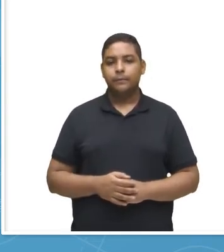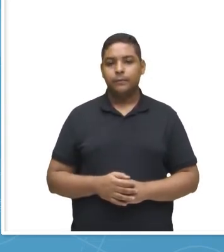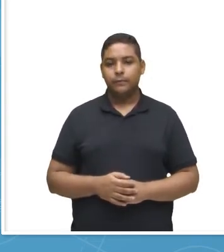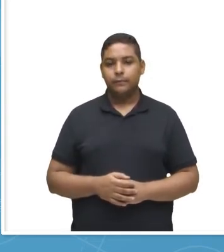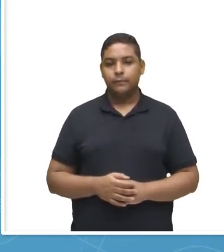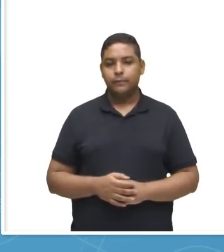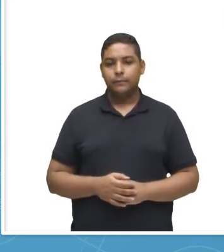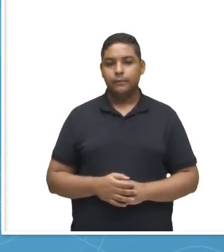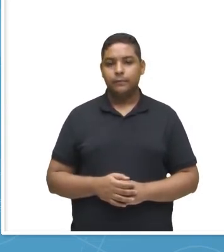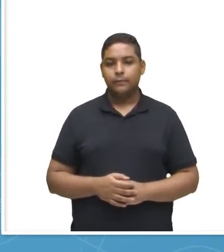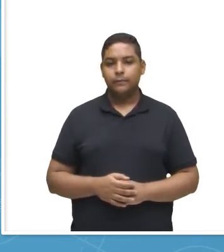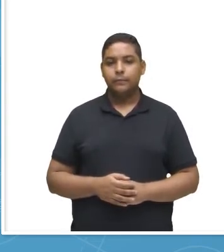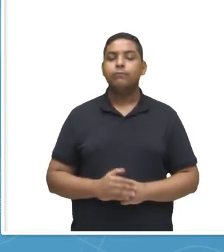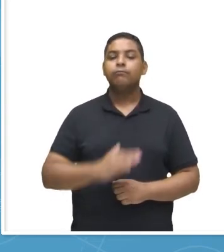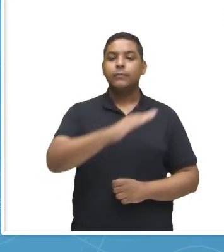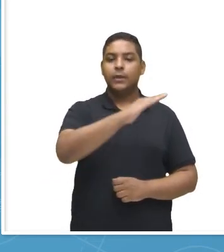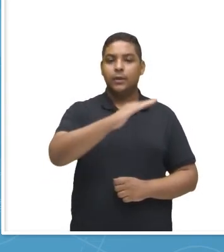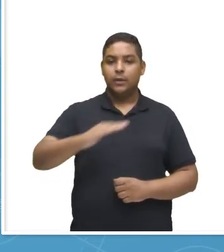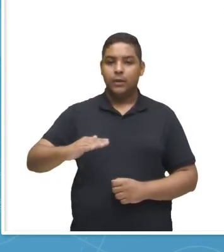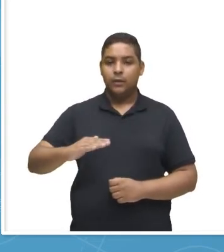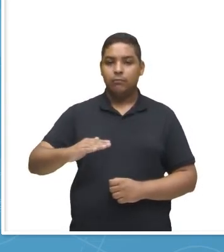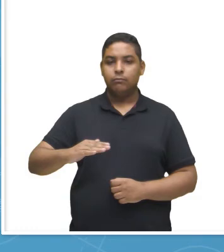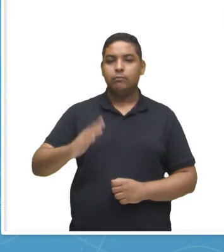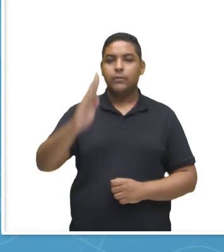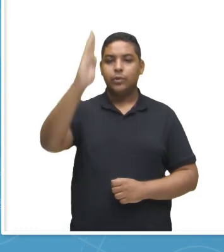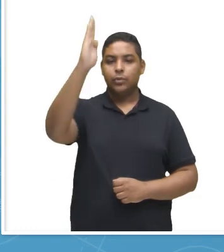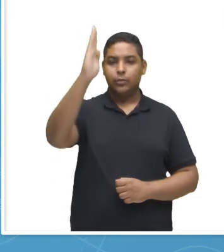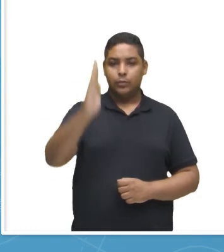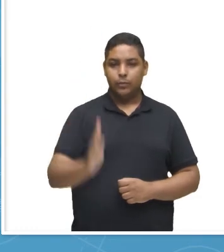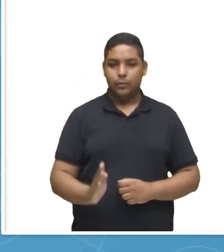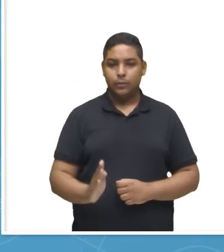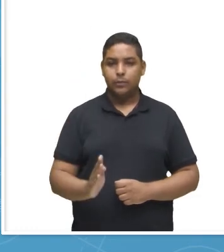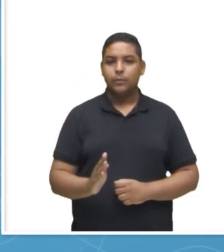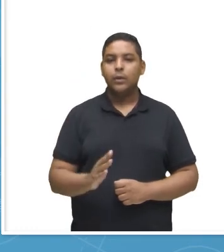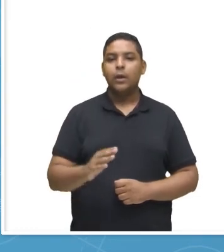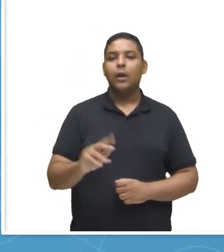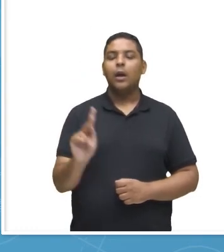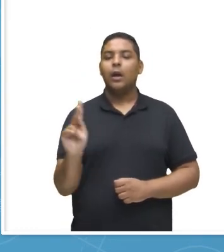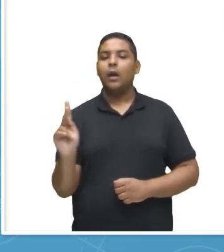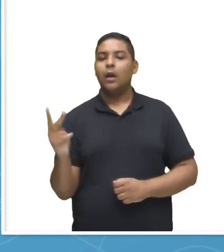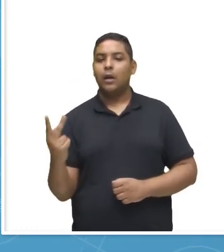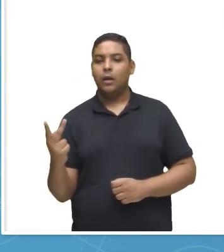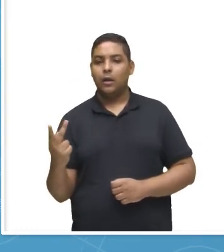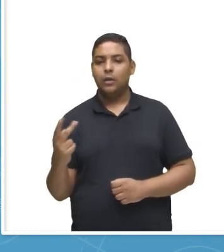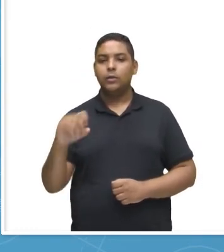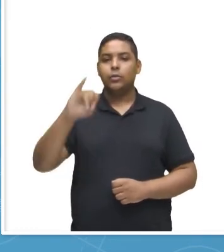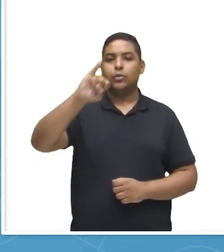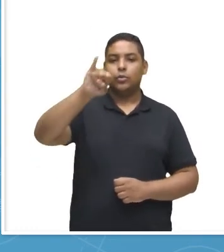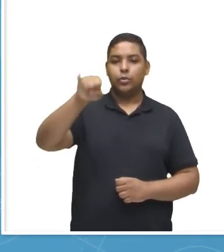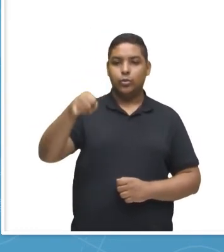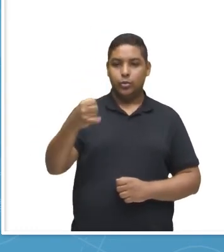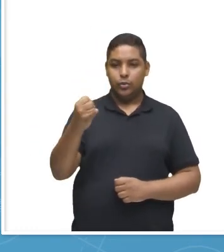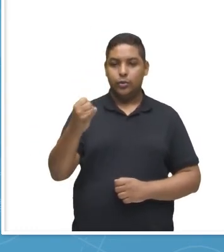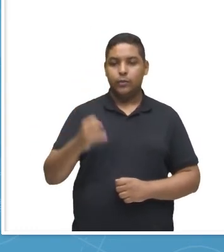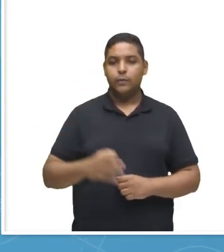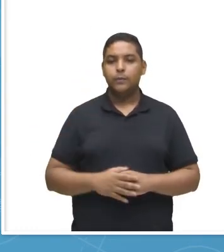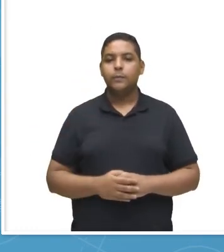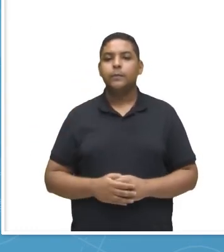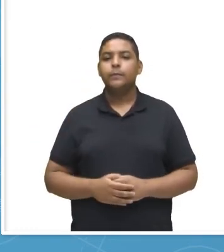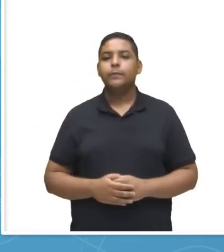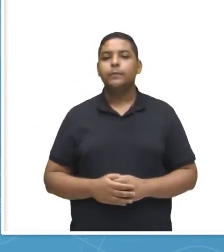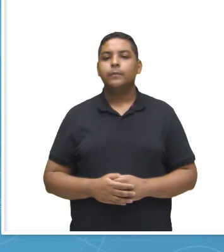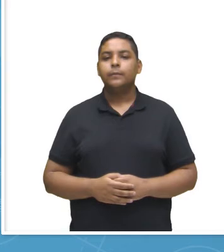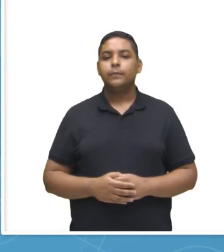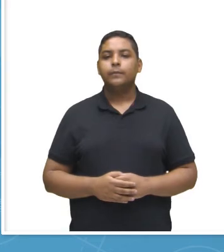J. Observe que elas estão aqui, ó, no mesmo plano e bem aqui, ó, estão formando um ângulo de 90